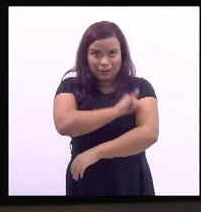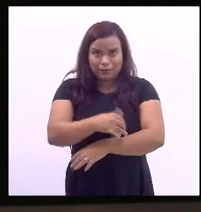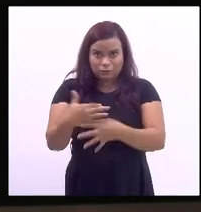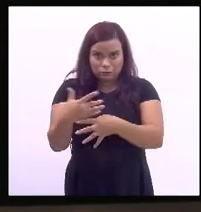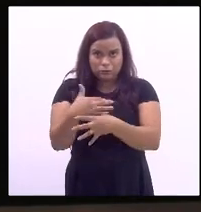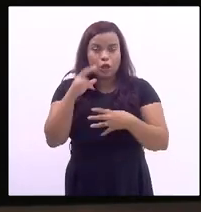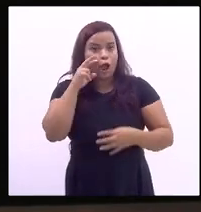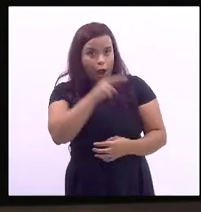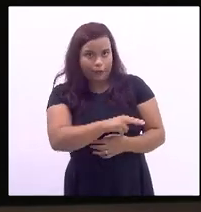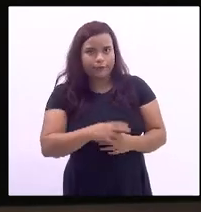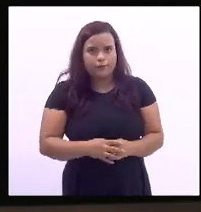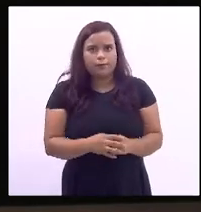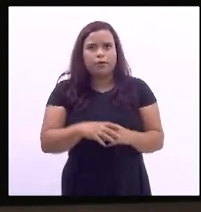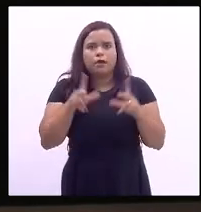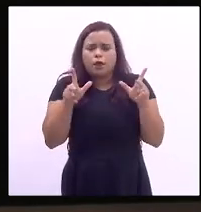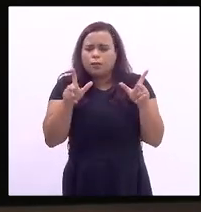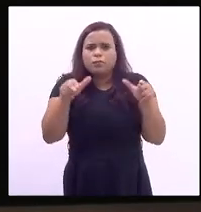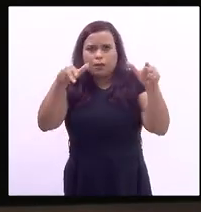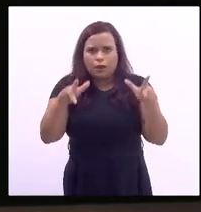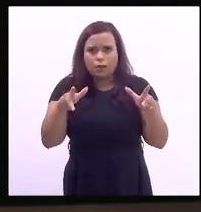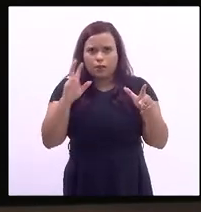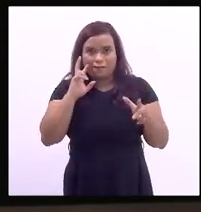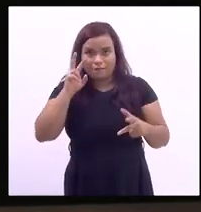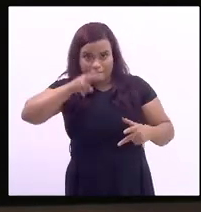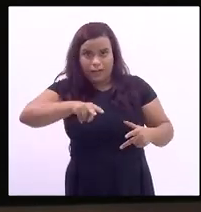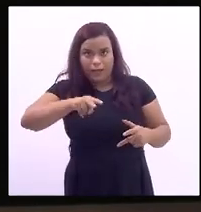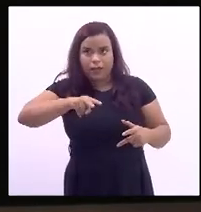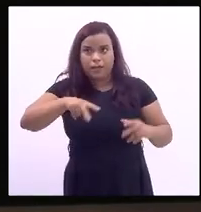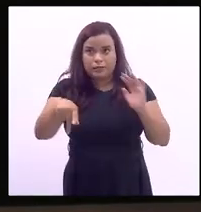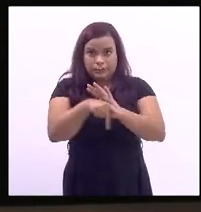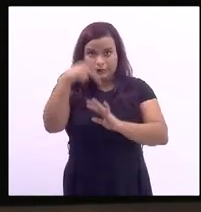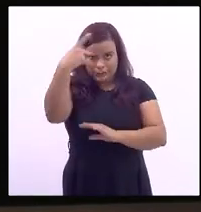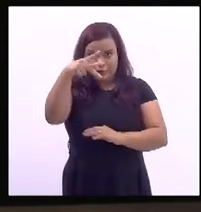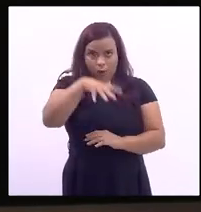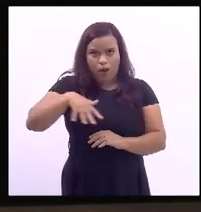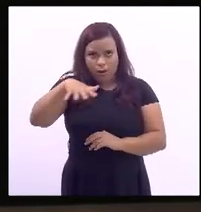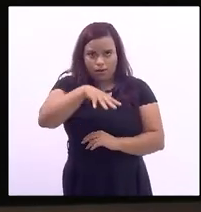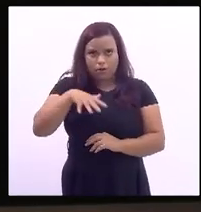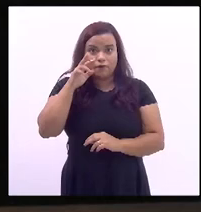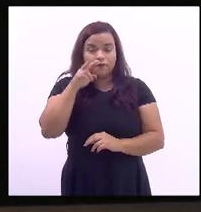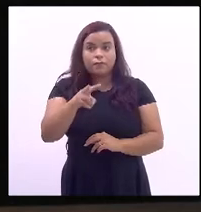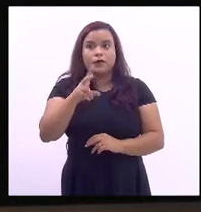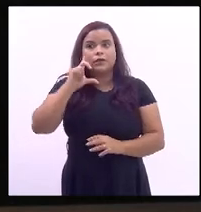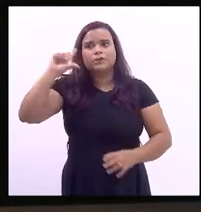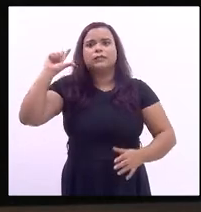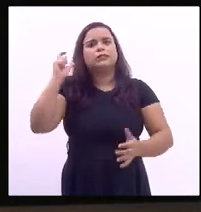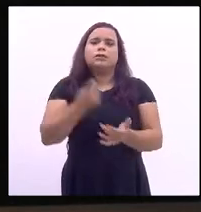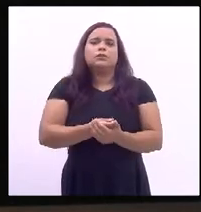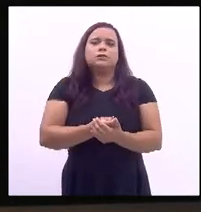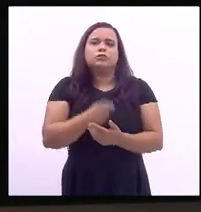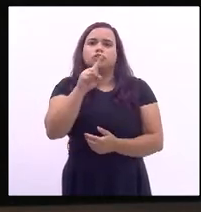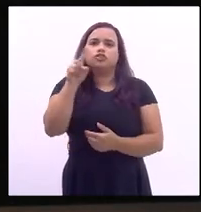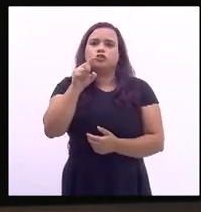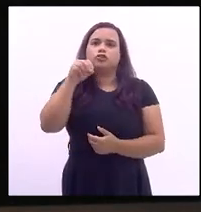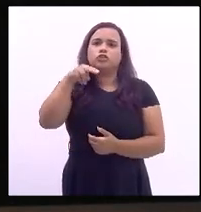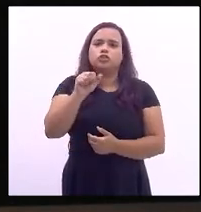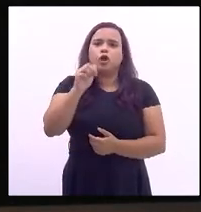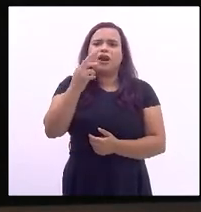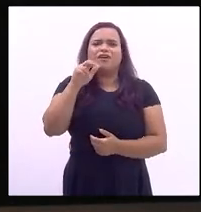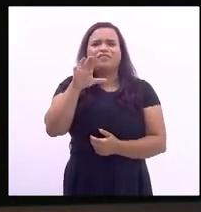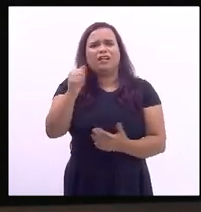de Janeiro faz um recorte numa parte do seu território e denomina a zona franca